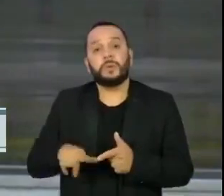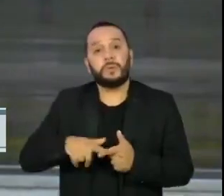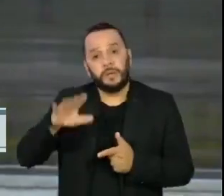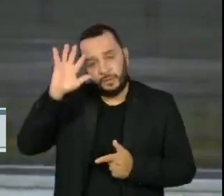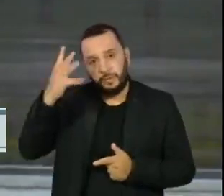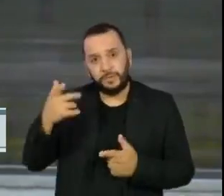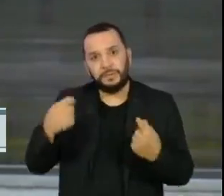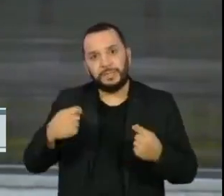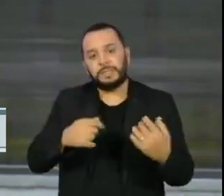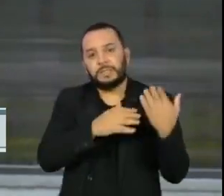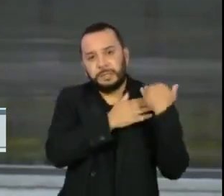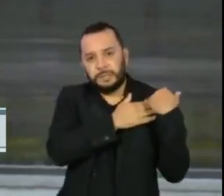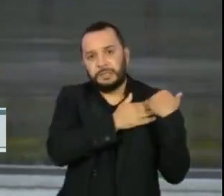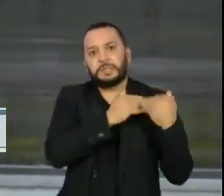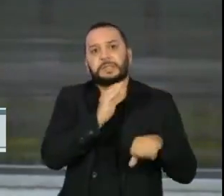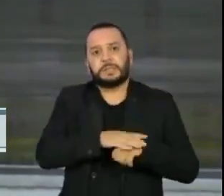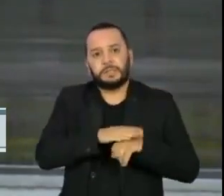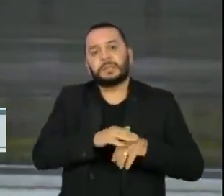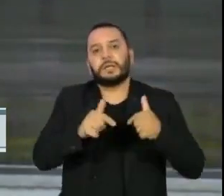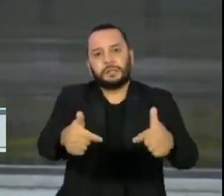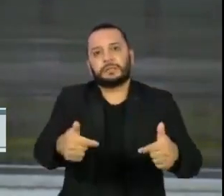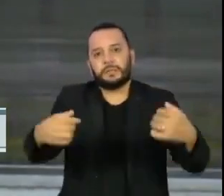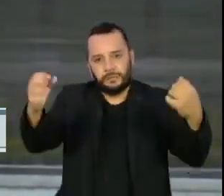um tem que fazer a sua parte.